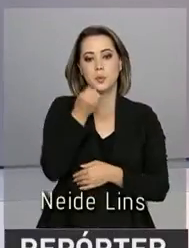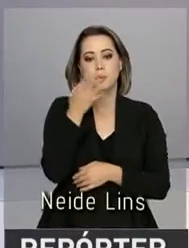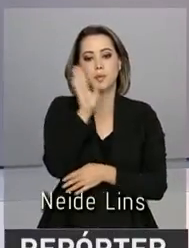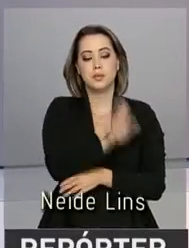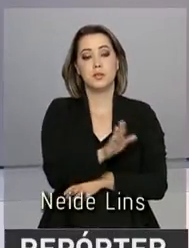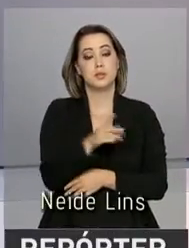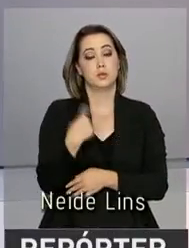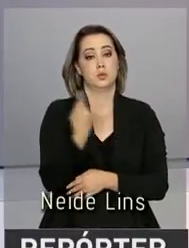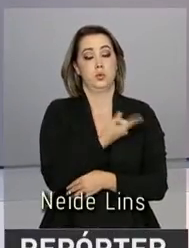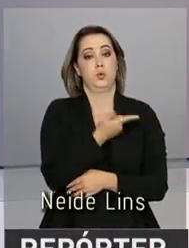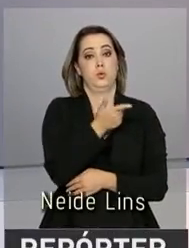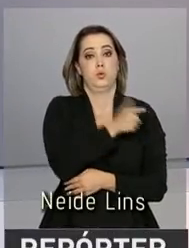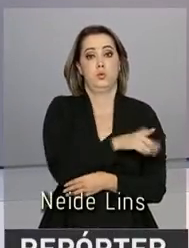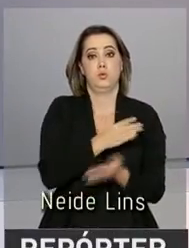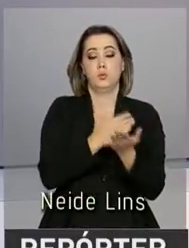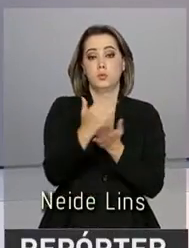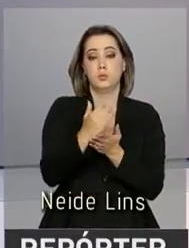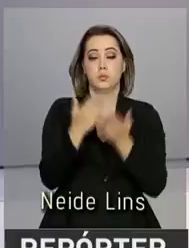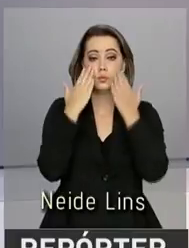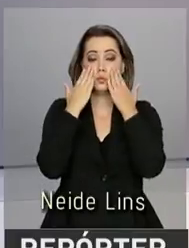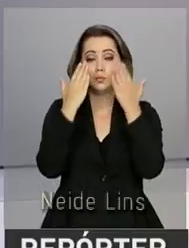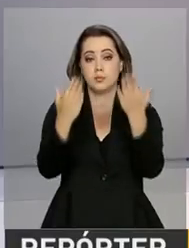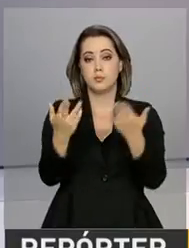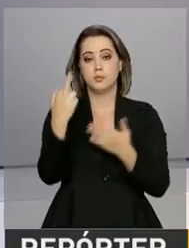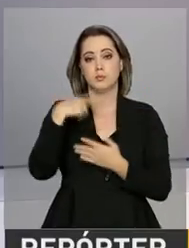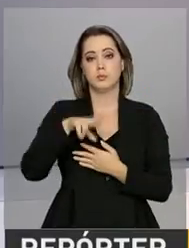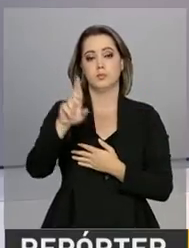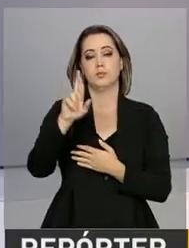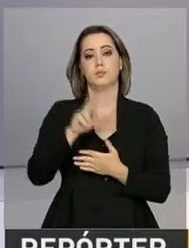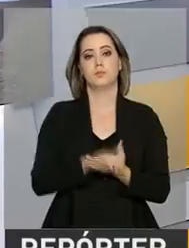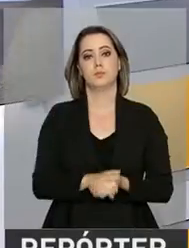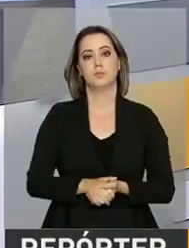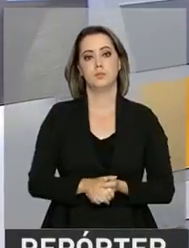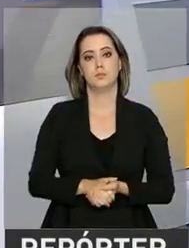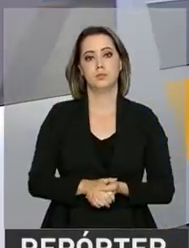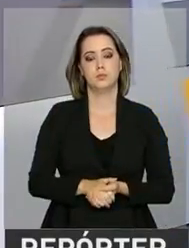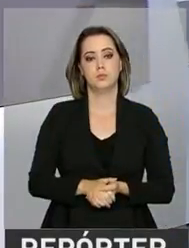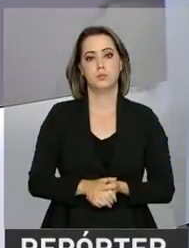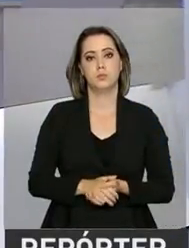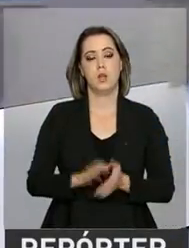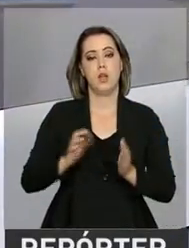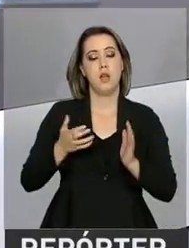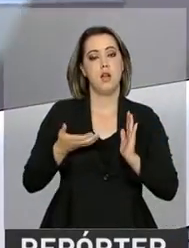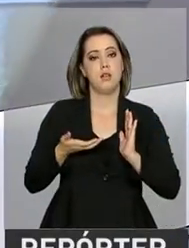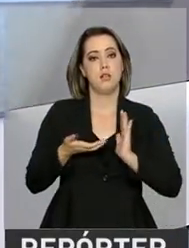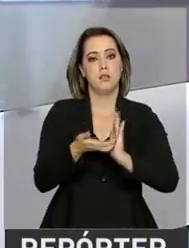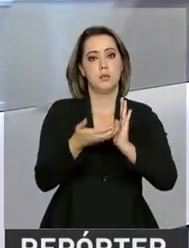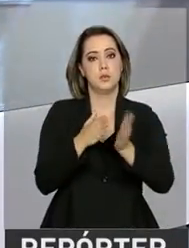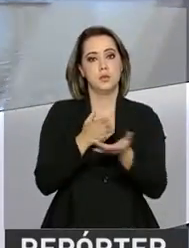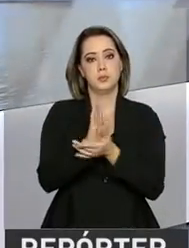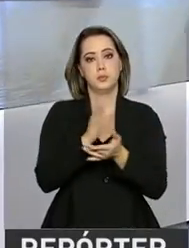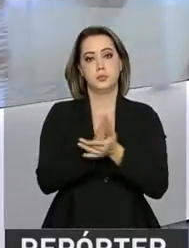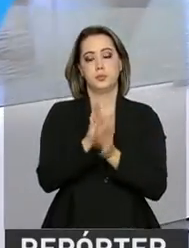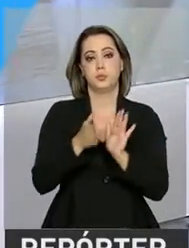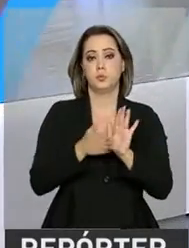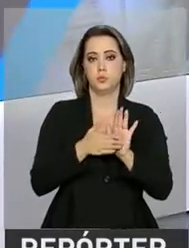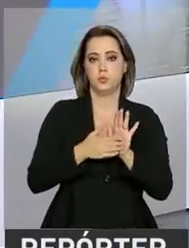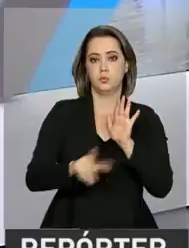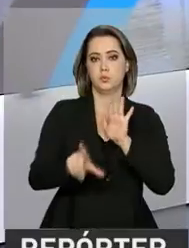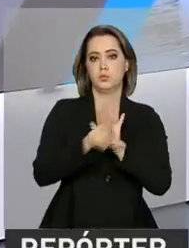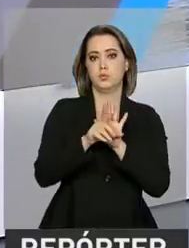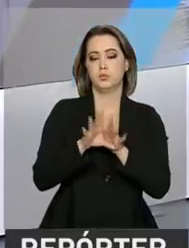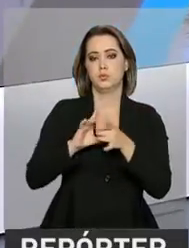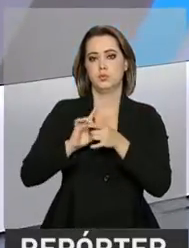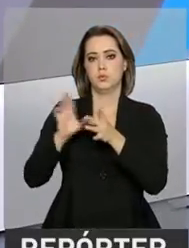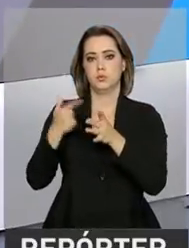Olá, boa tarde. Começa agora mais uma edição do Repórter NBR. A Câmara dos Deputados aprovou o projeto de lei que autoriza o